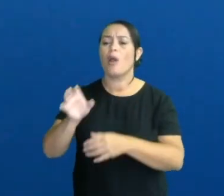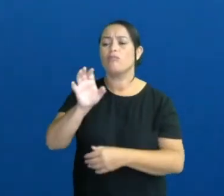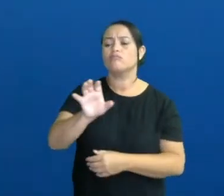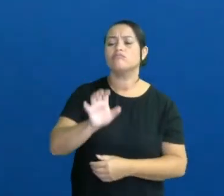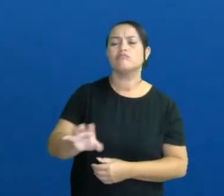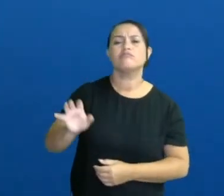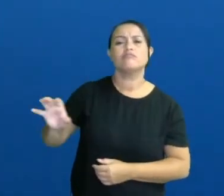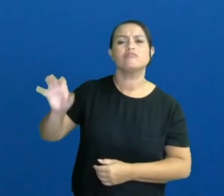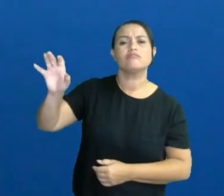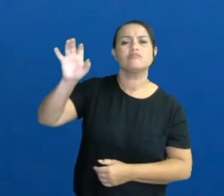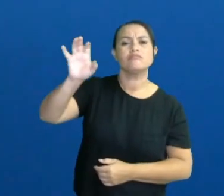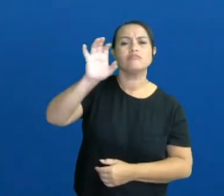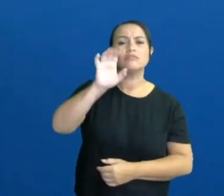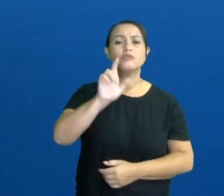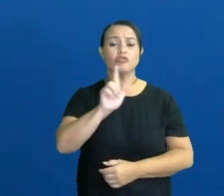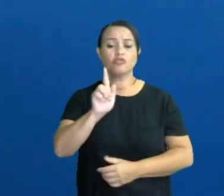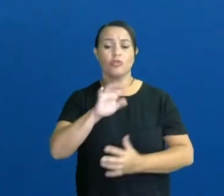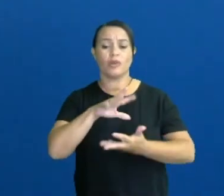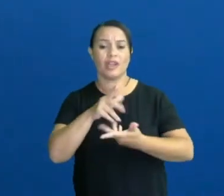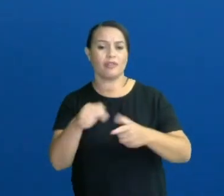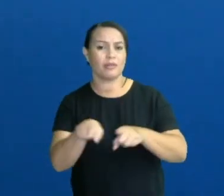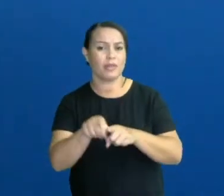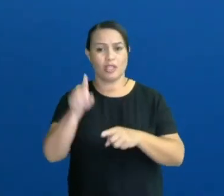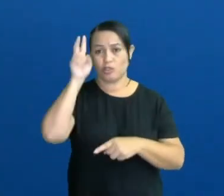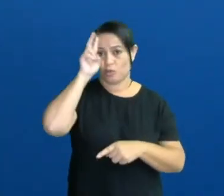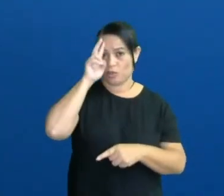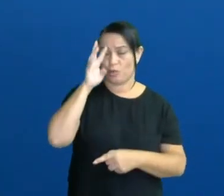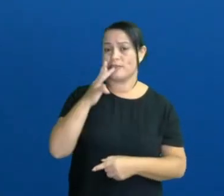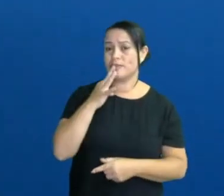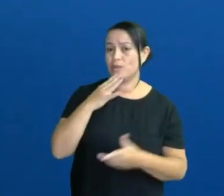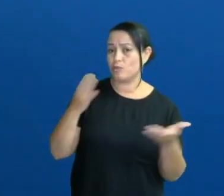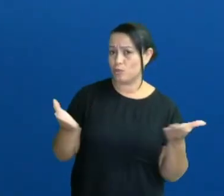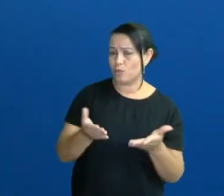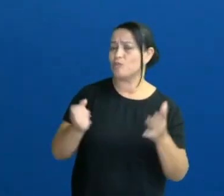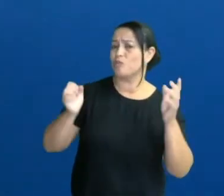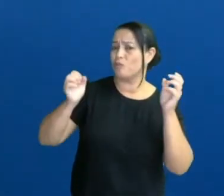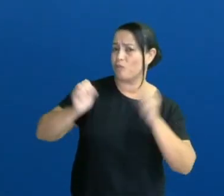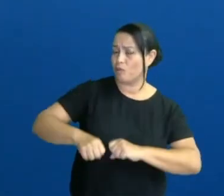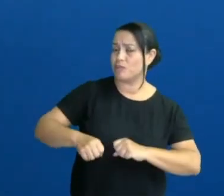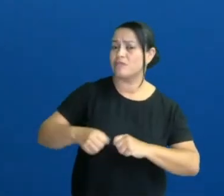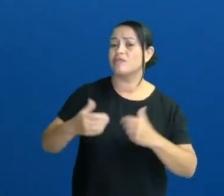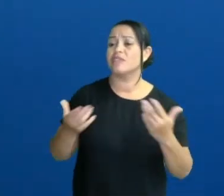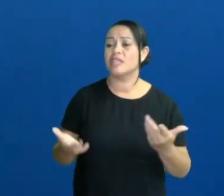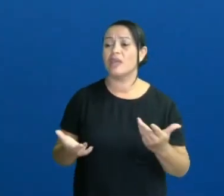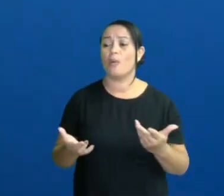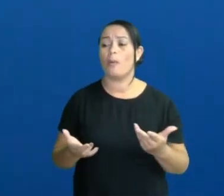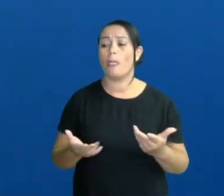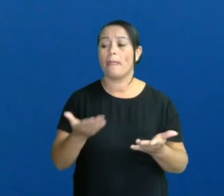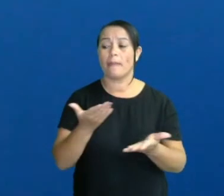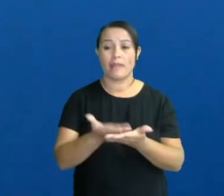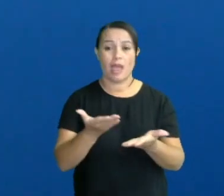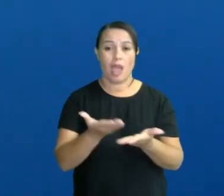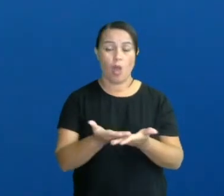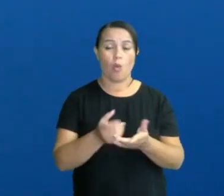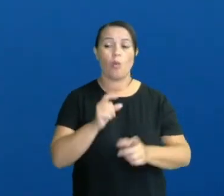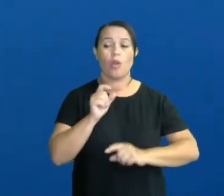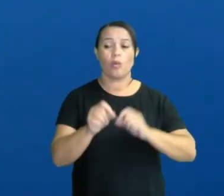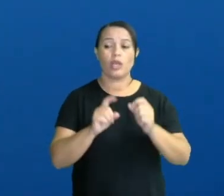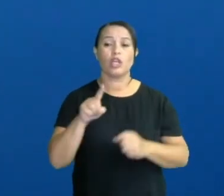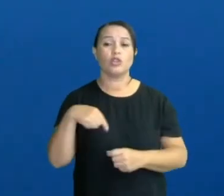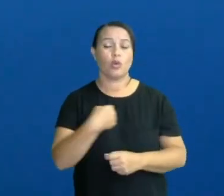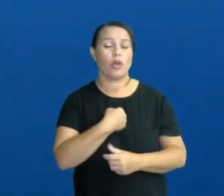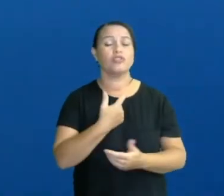geográfica, histórica que nós conhecemos hoje foi possível. Então, nessa aula, pessoal,